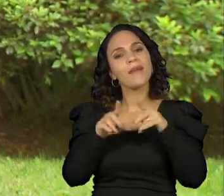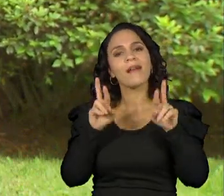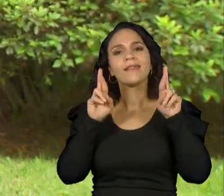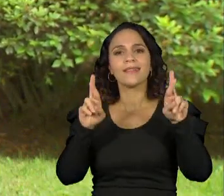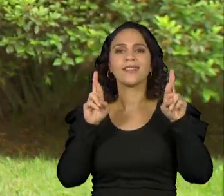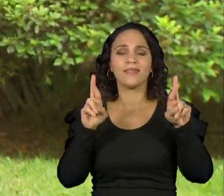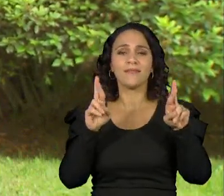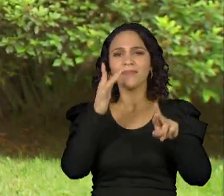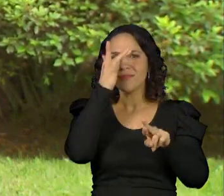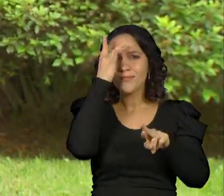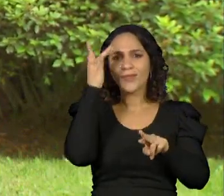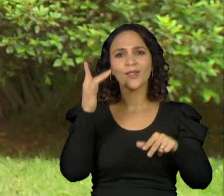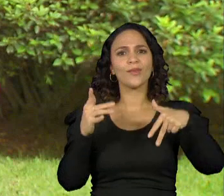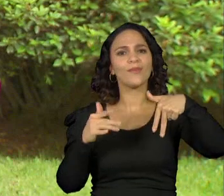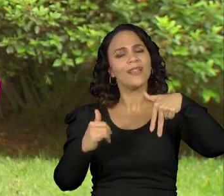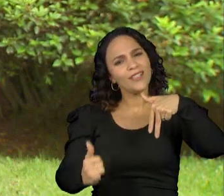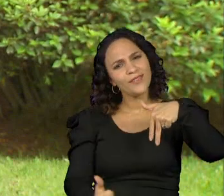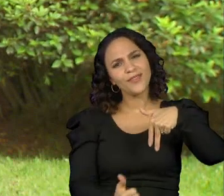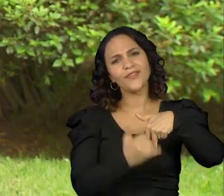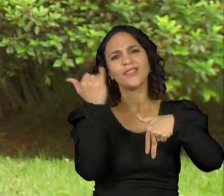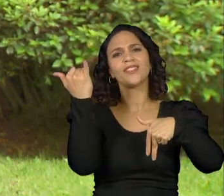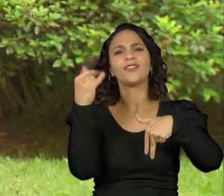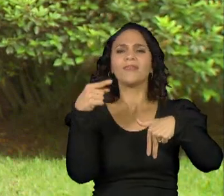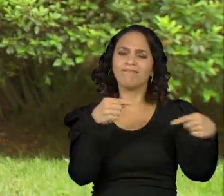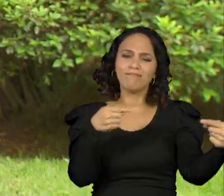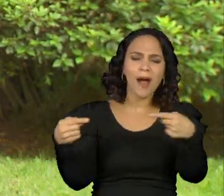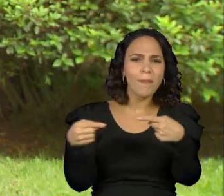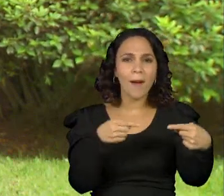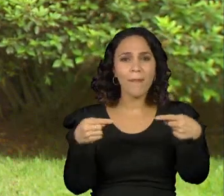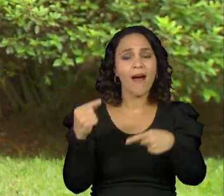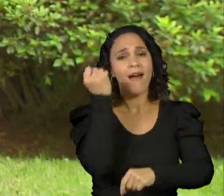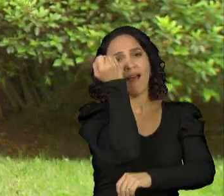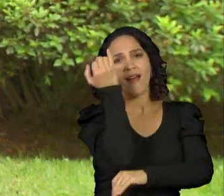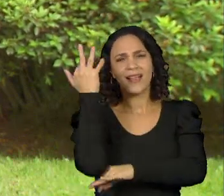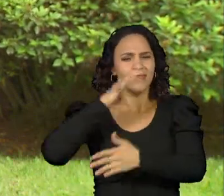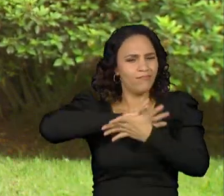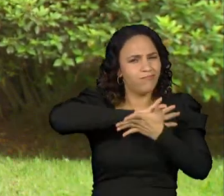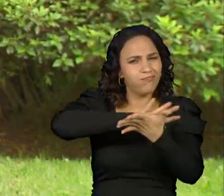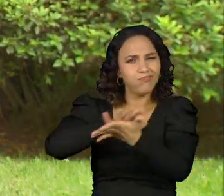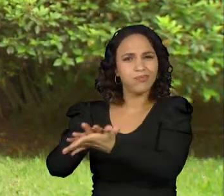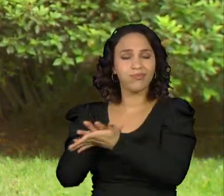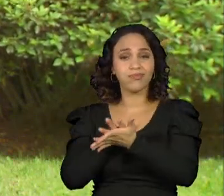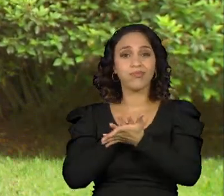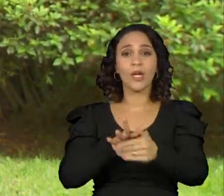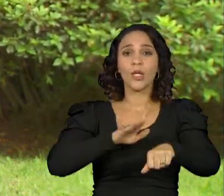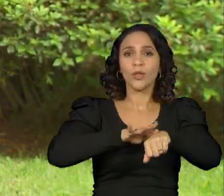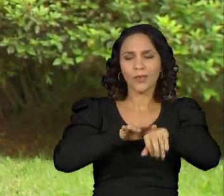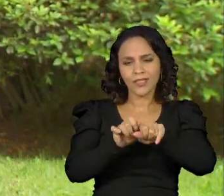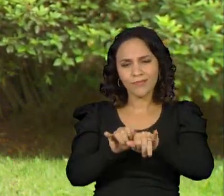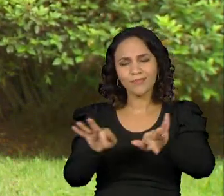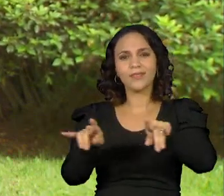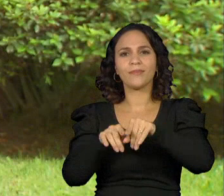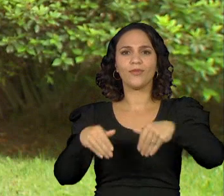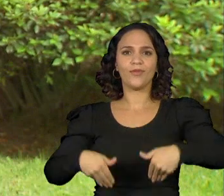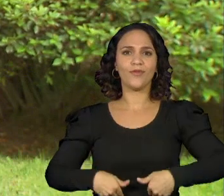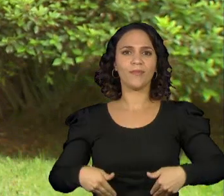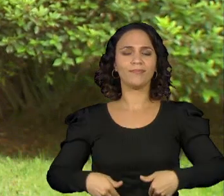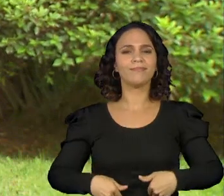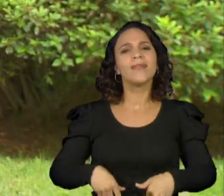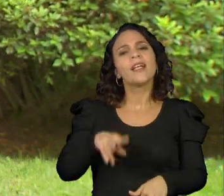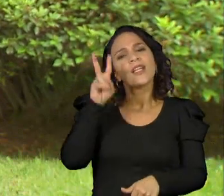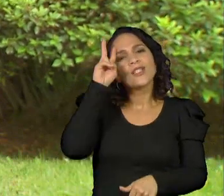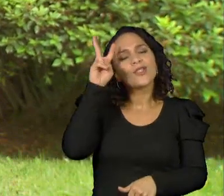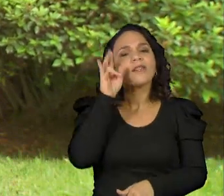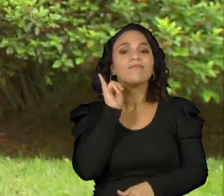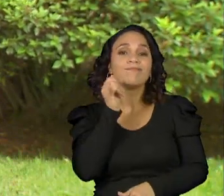as vítimas de conflitos, desastres naturais, epidemias e fome. Os relatos das viagens estão no